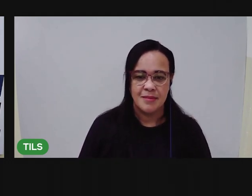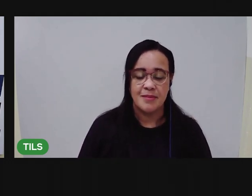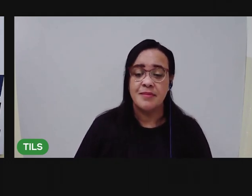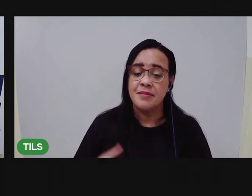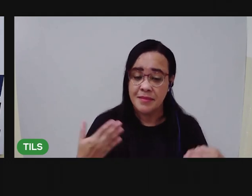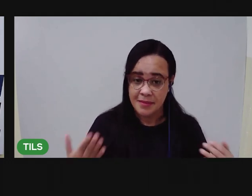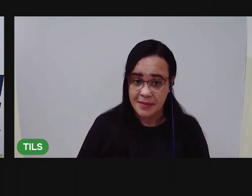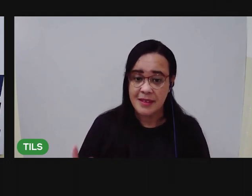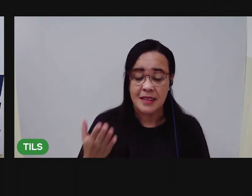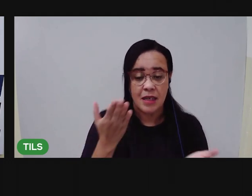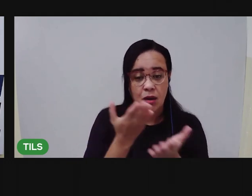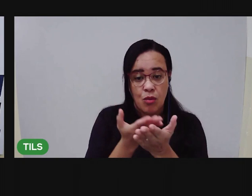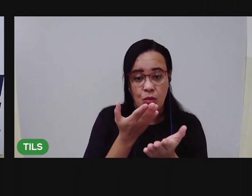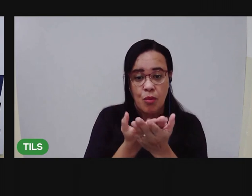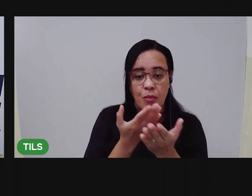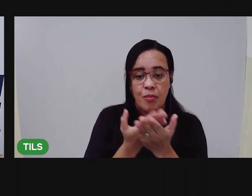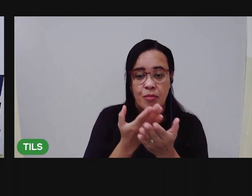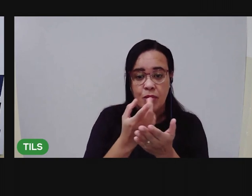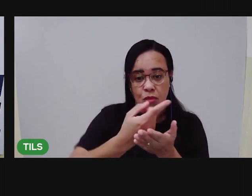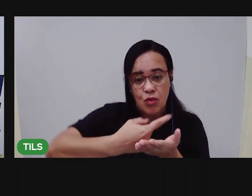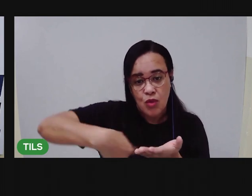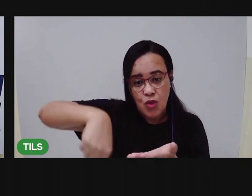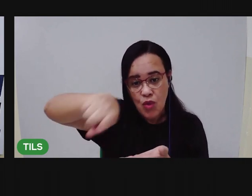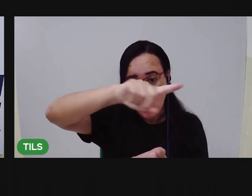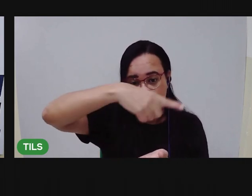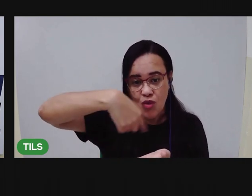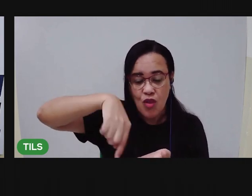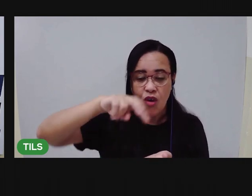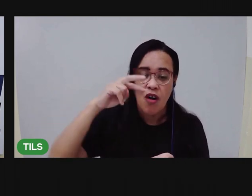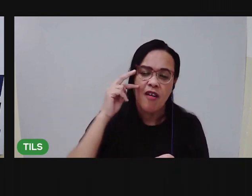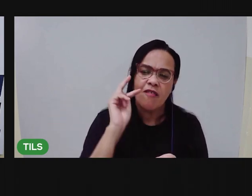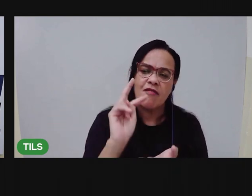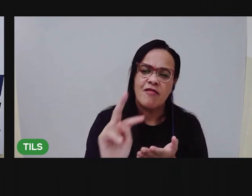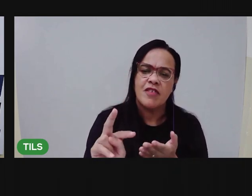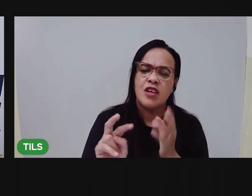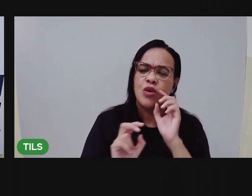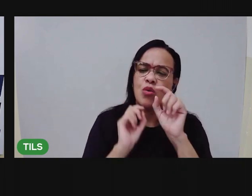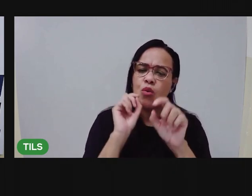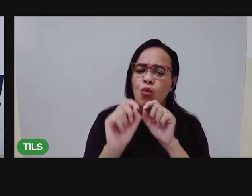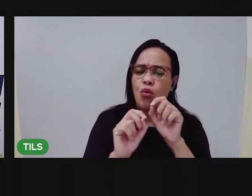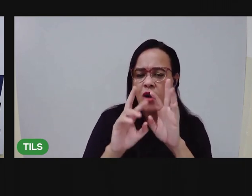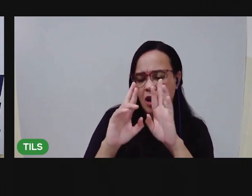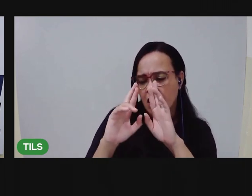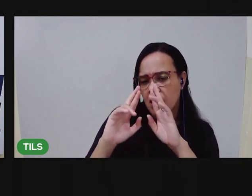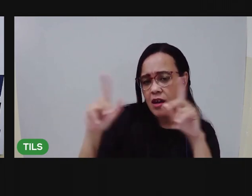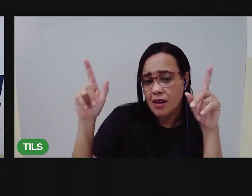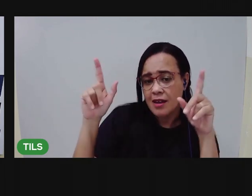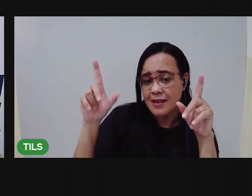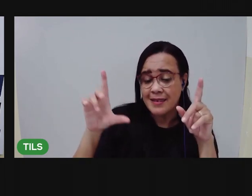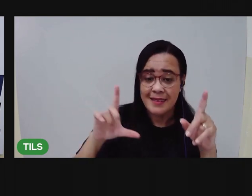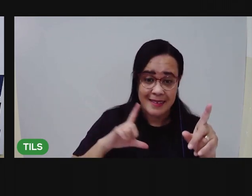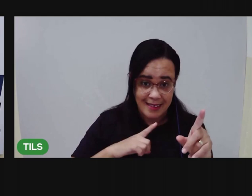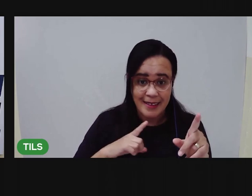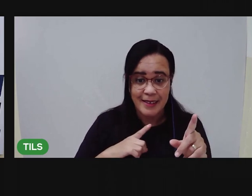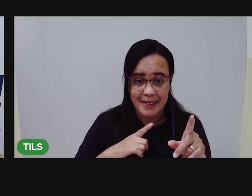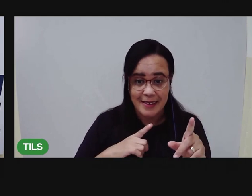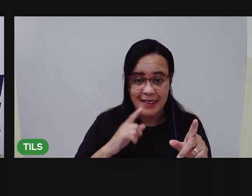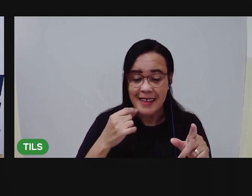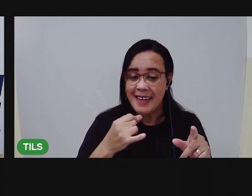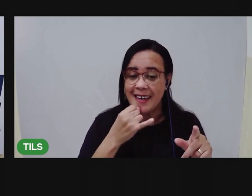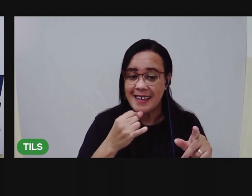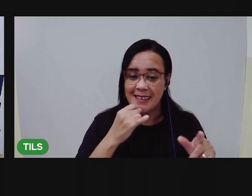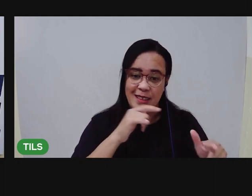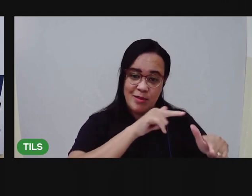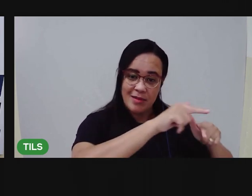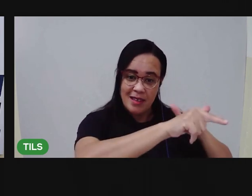Então, nessa aula de hoje, a gente viu a diferença entre lazer e trabalho.